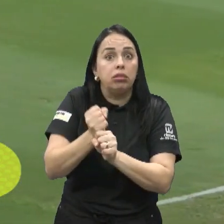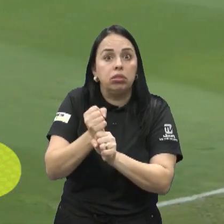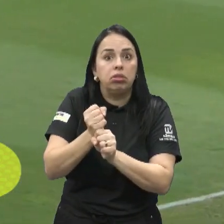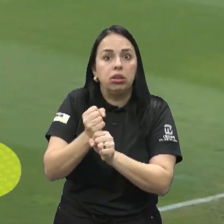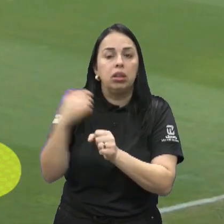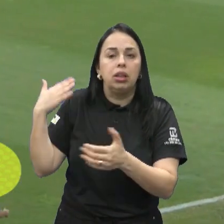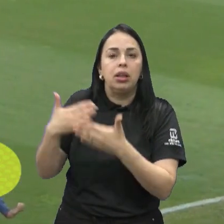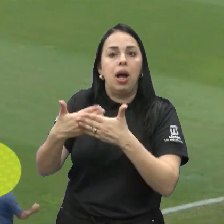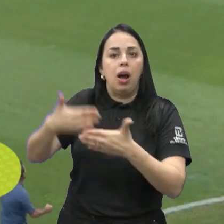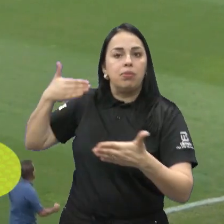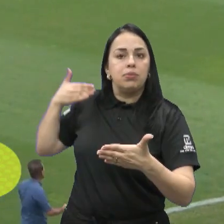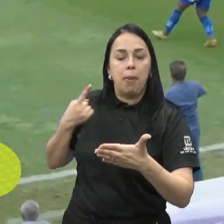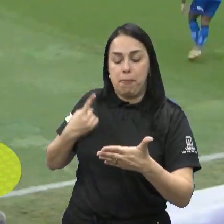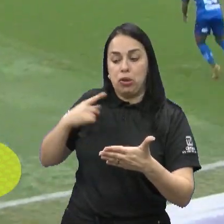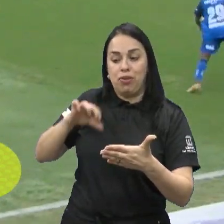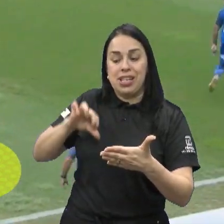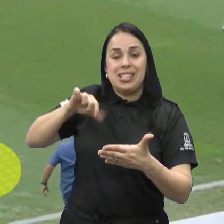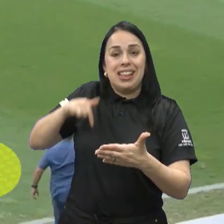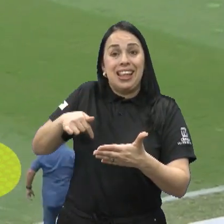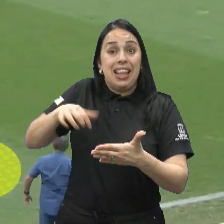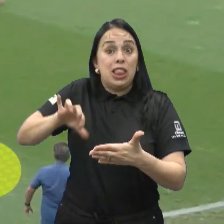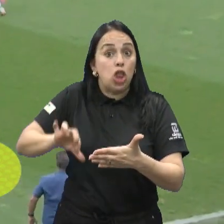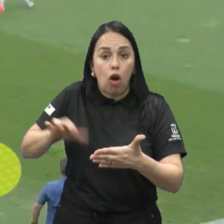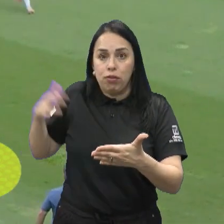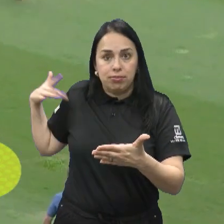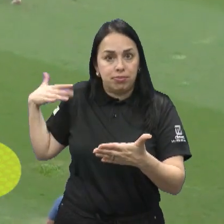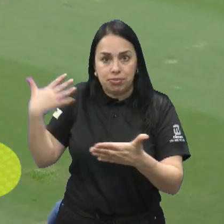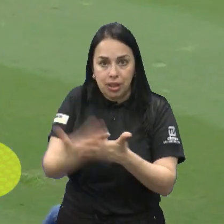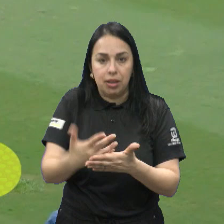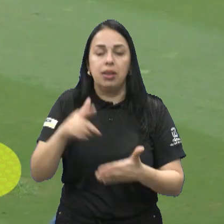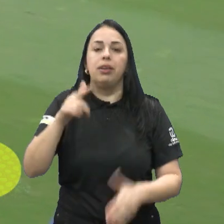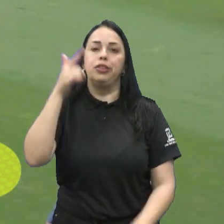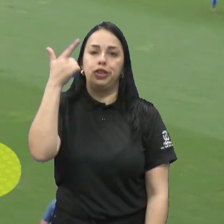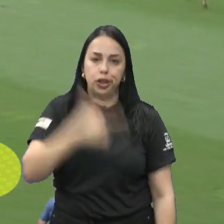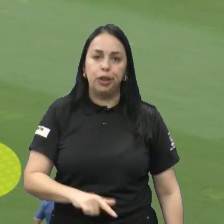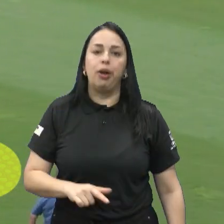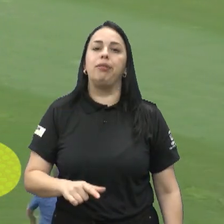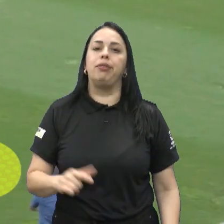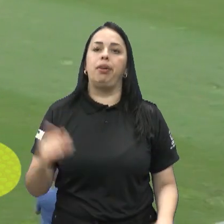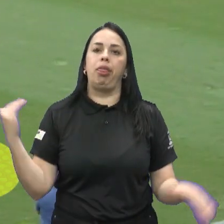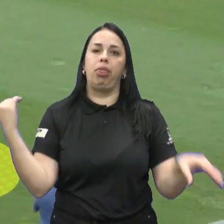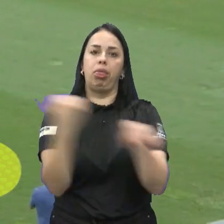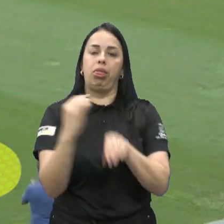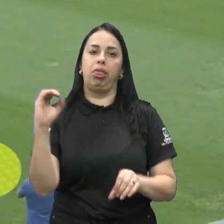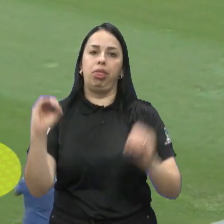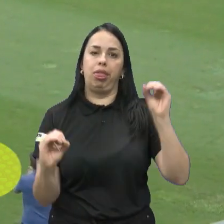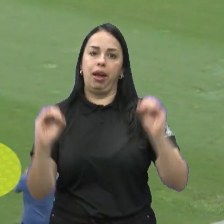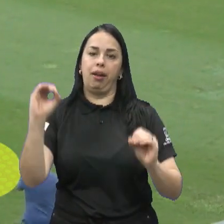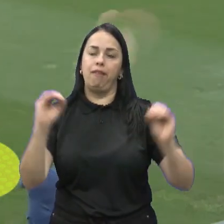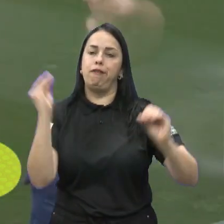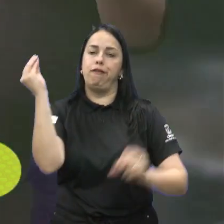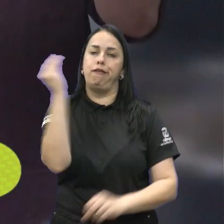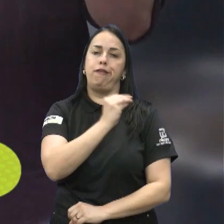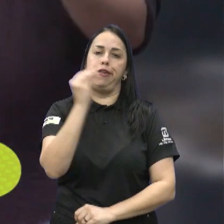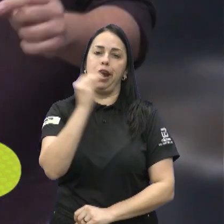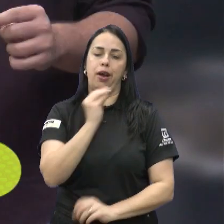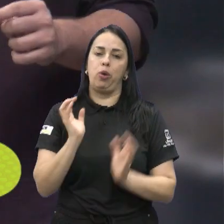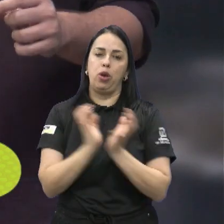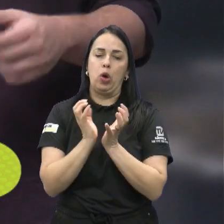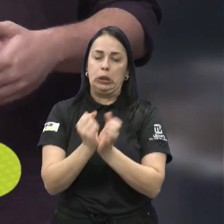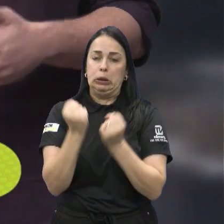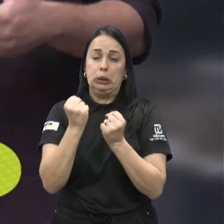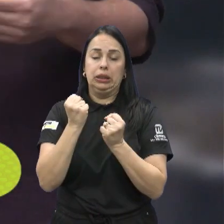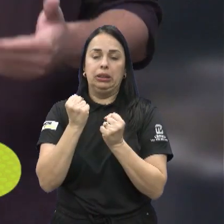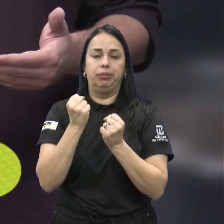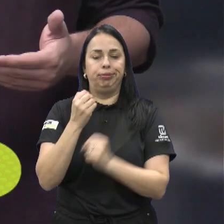em 1979. No jogo de ida, mais um 0-0 fraco no Martins Pereira, jogo que frustrou a torcida. E no jogo